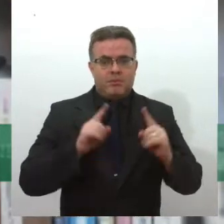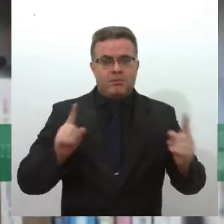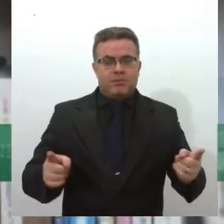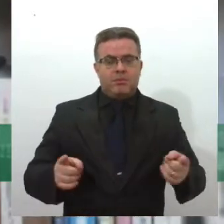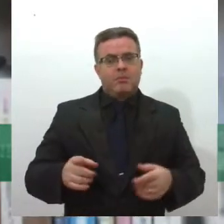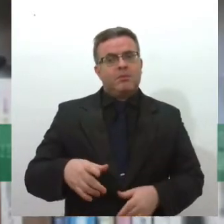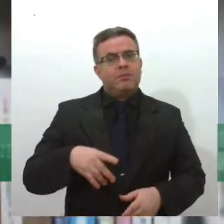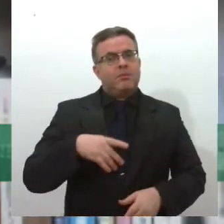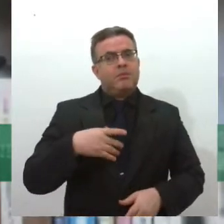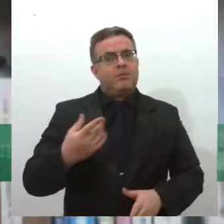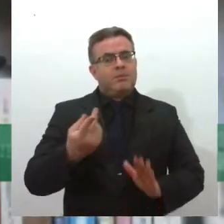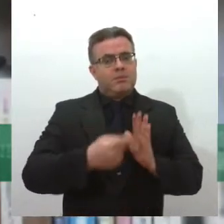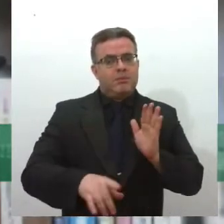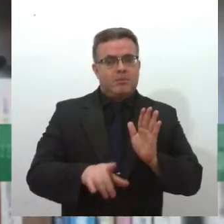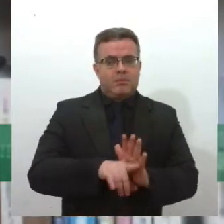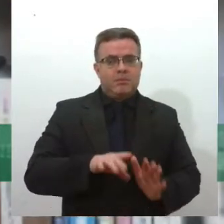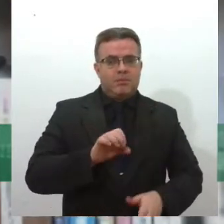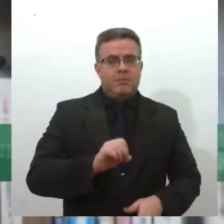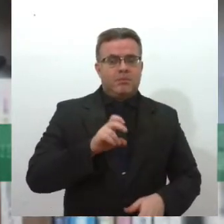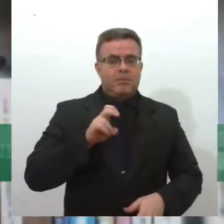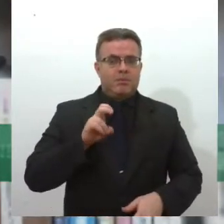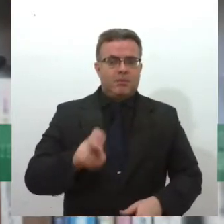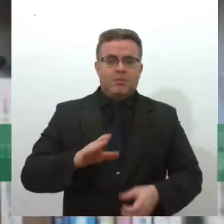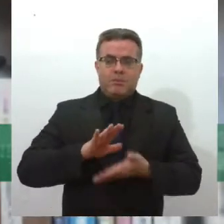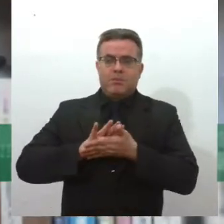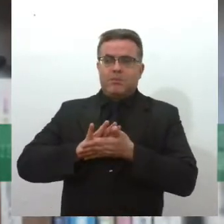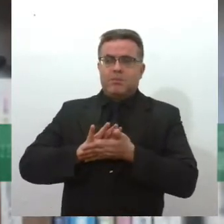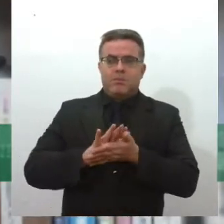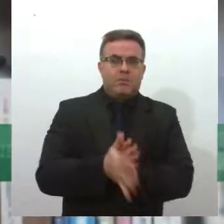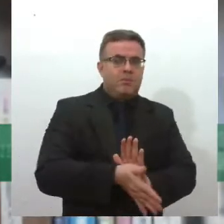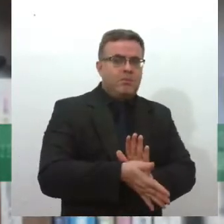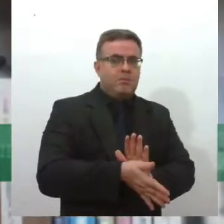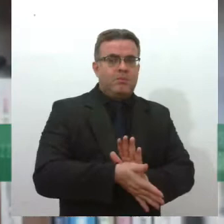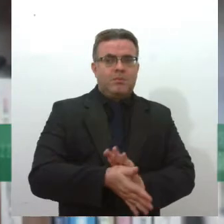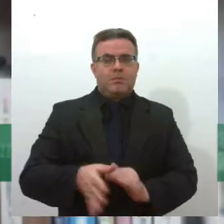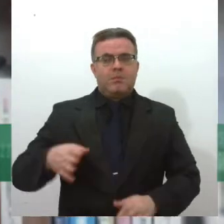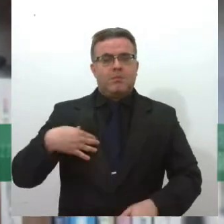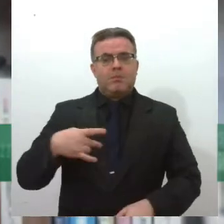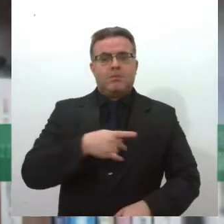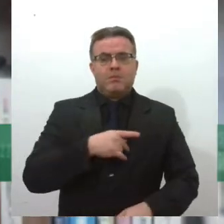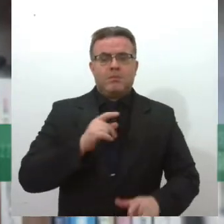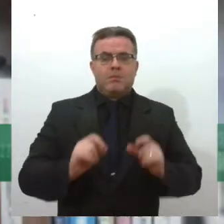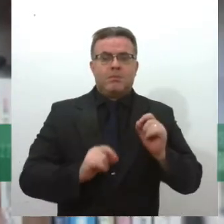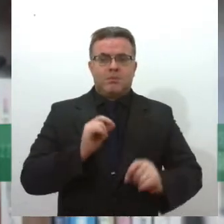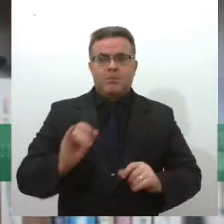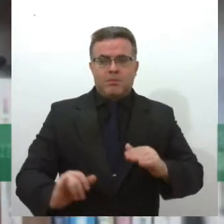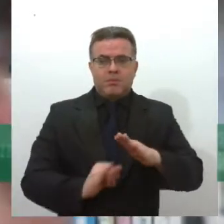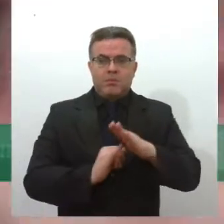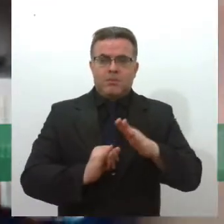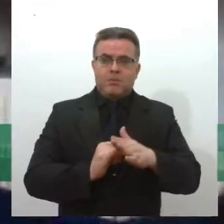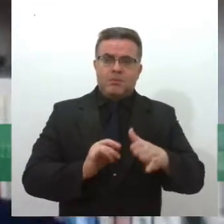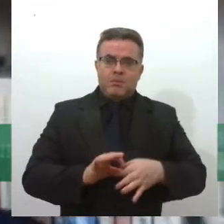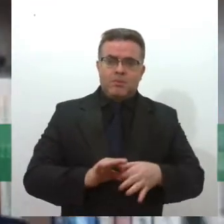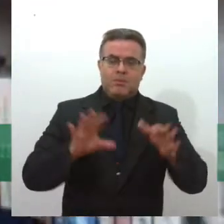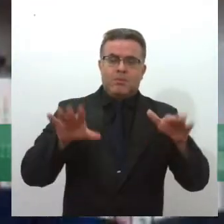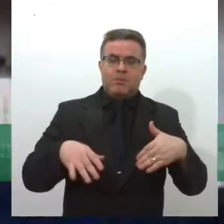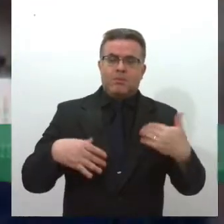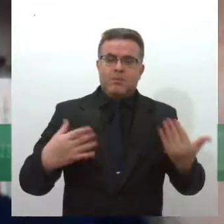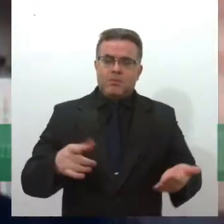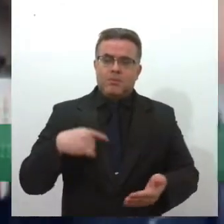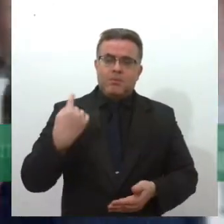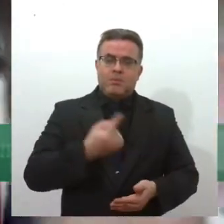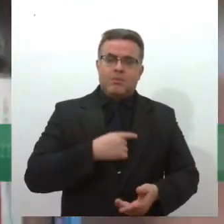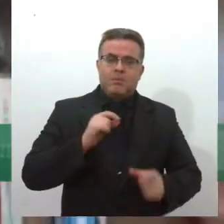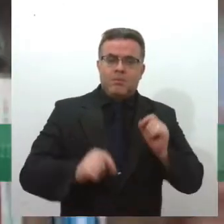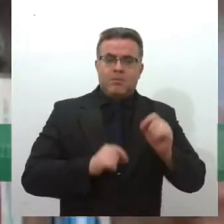05, ela simplesmente esmaga o Ministério Público como instituição independente. Nós vamos para os tempos de